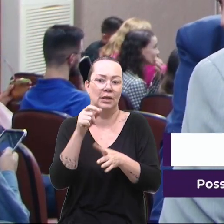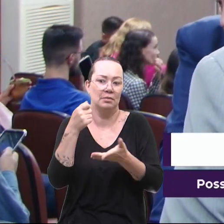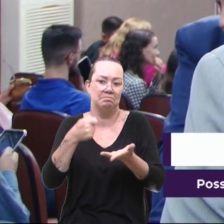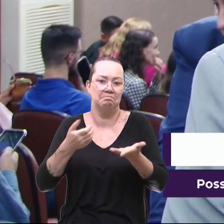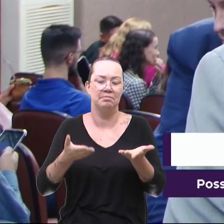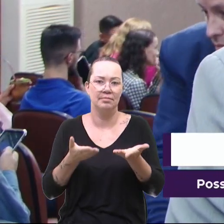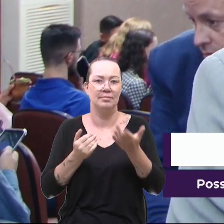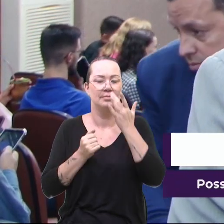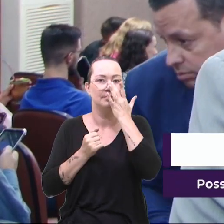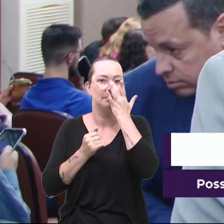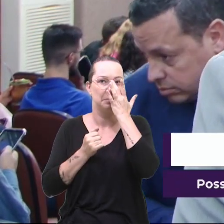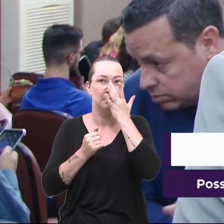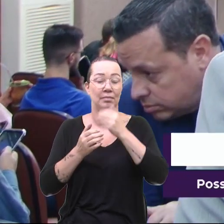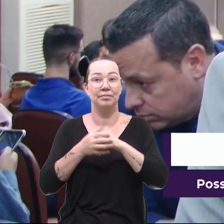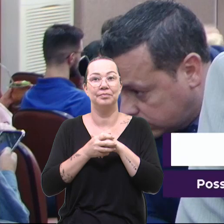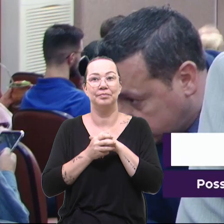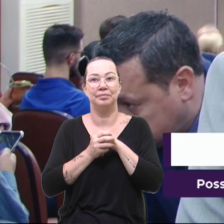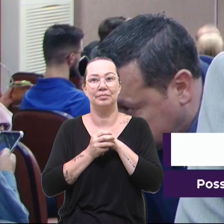possível.